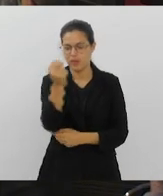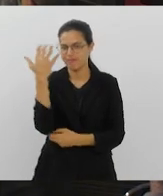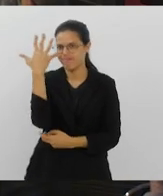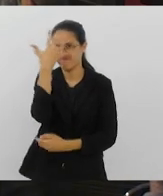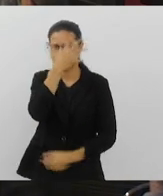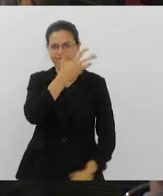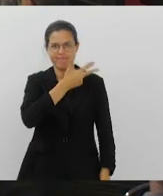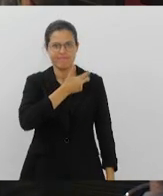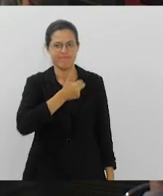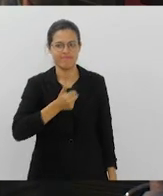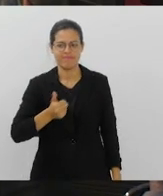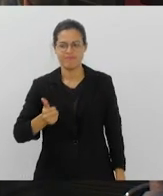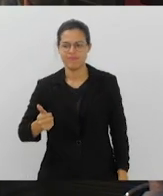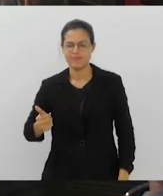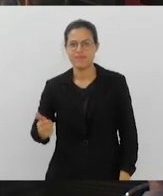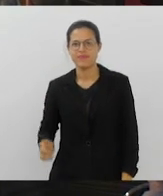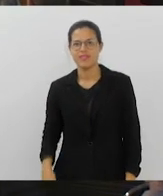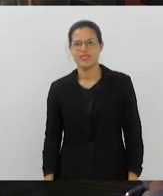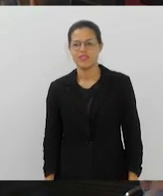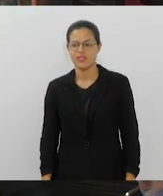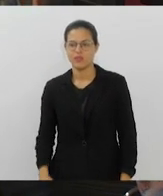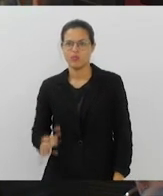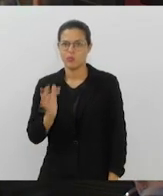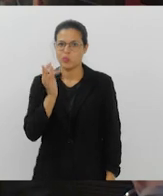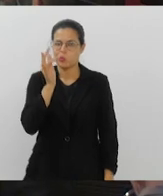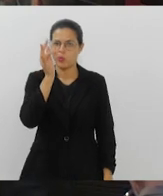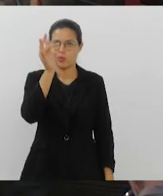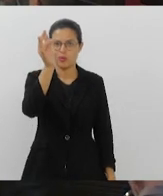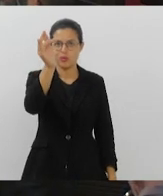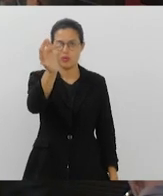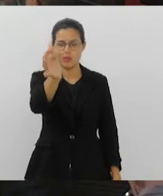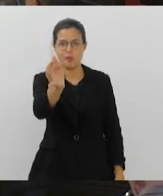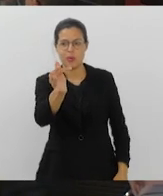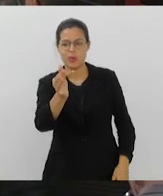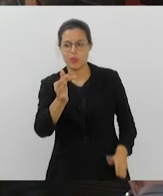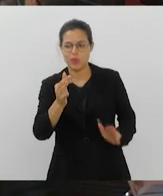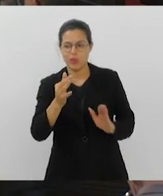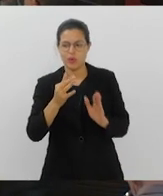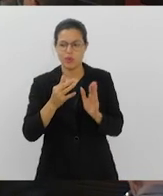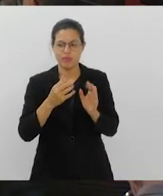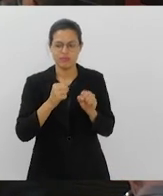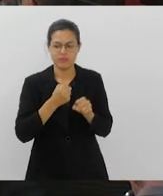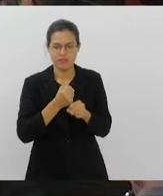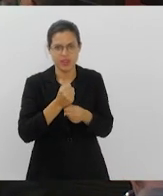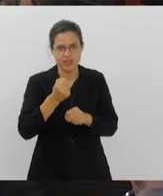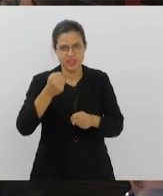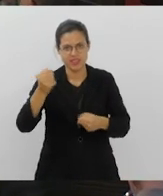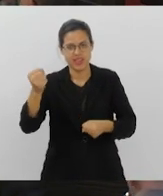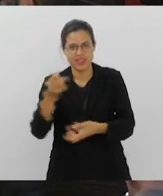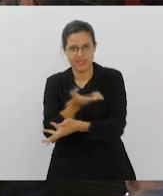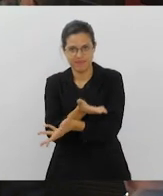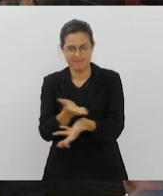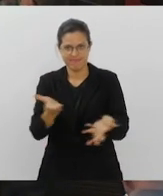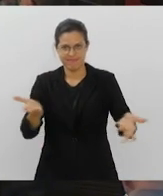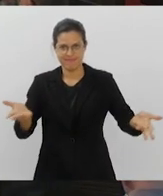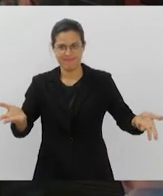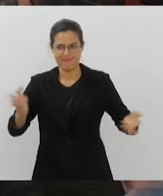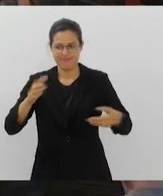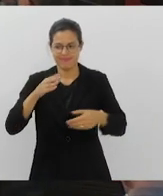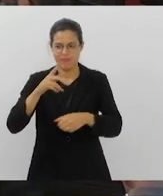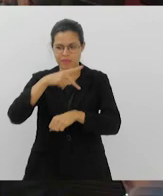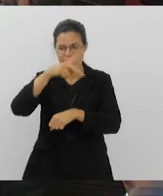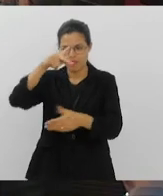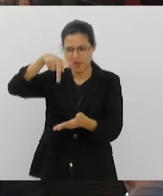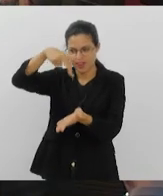do colosso, e o teu futuro espelha essa grandeza, terra adorada. Entre